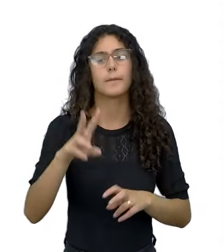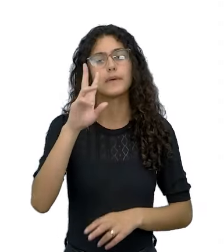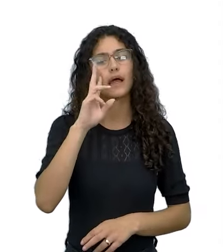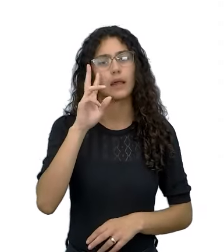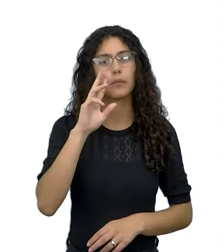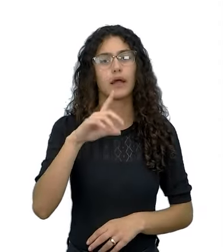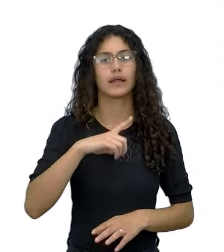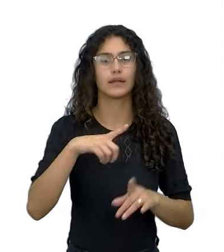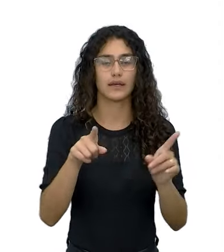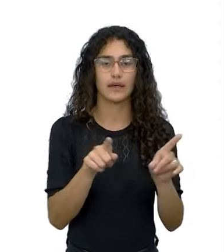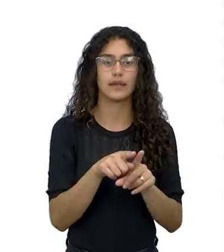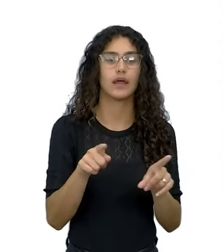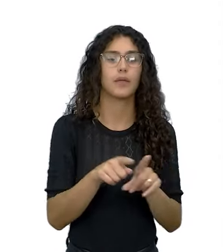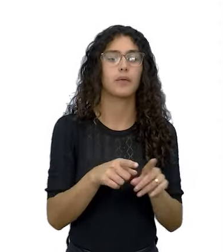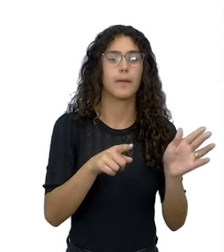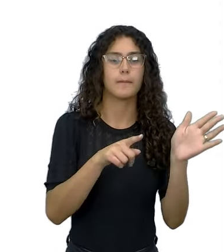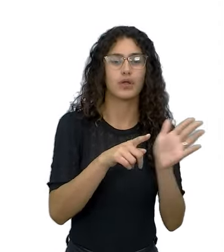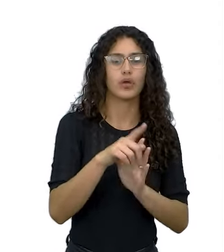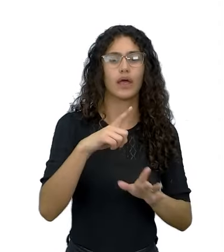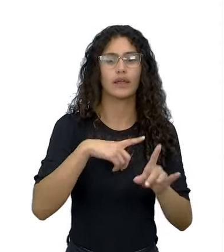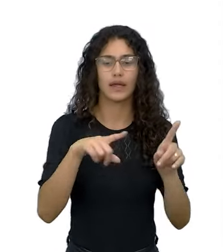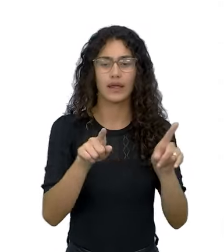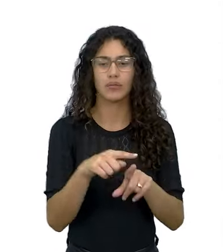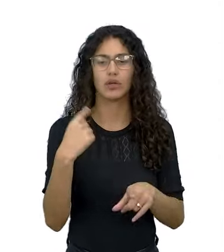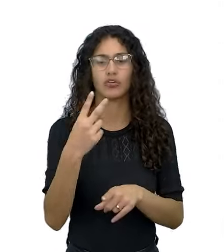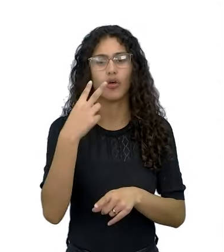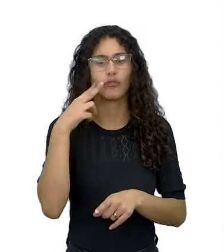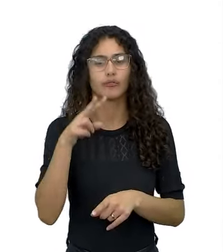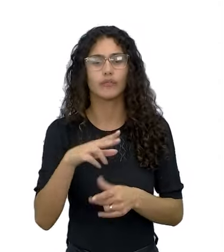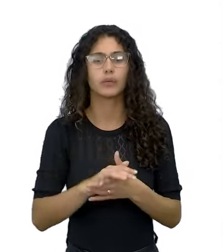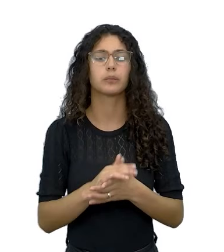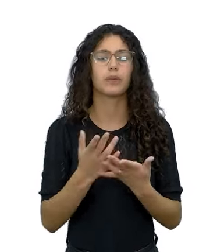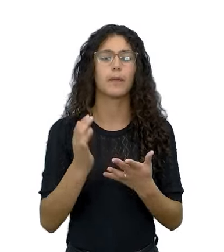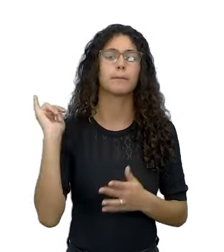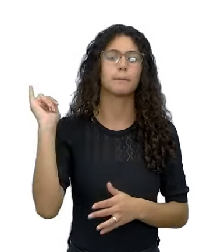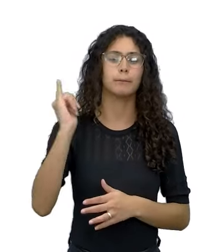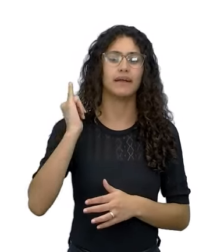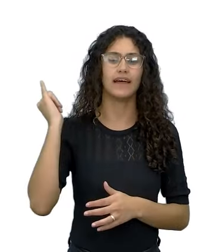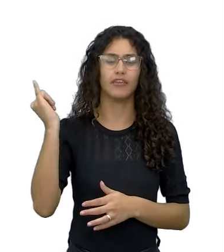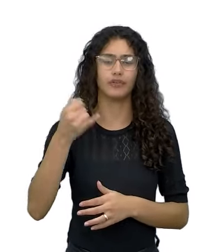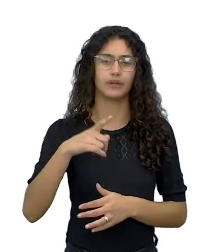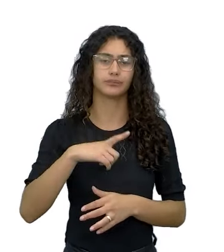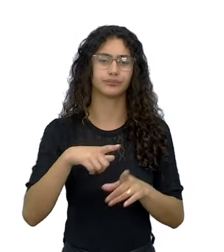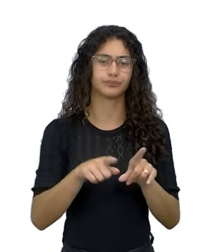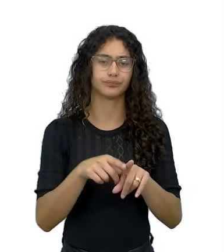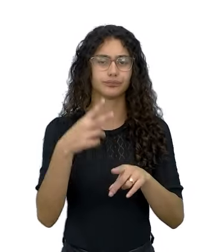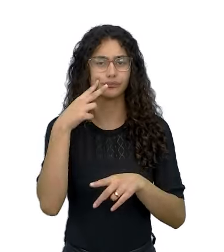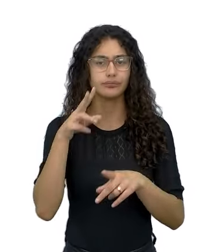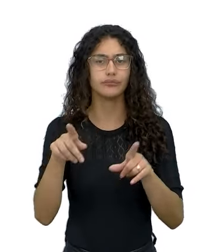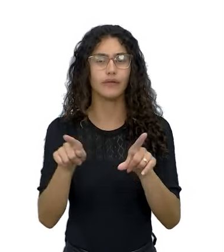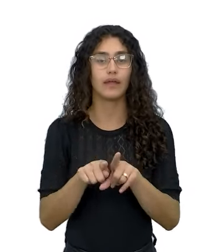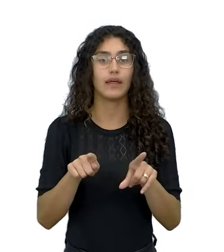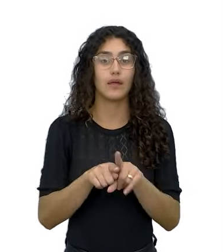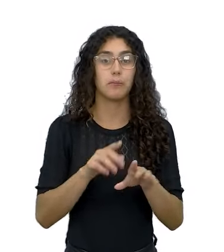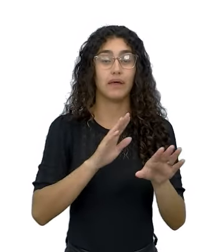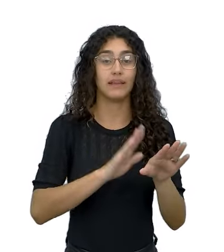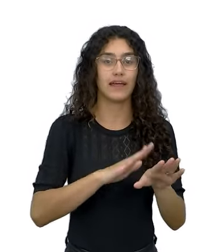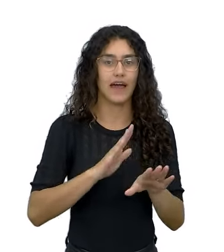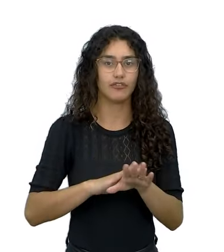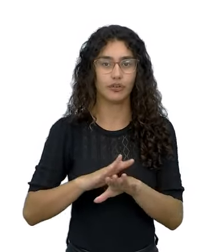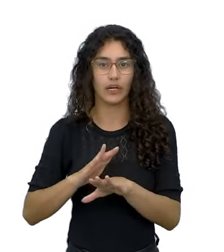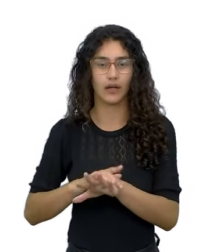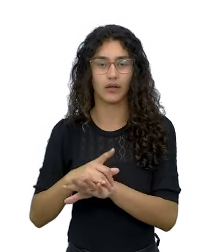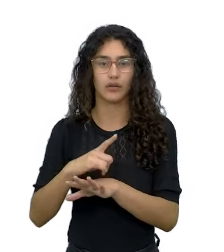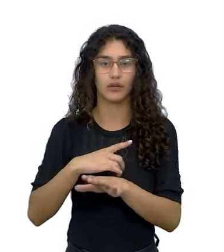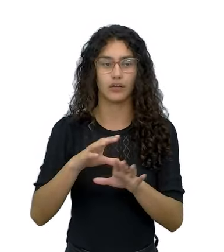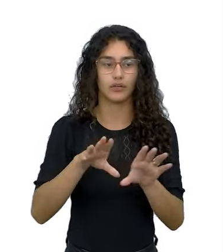relembrar aí uma questão que vocês também já viram aí na formação de etapa, mas é sempre bom a gente trazer aqui para direcionar e focar aqui a nossa